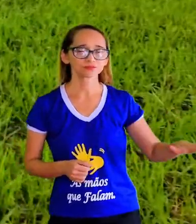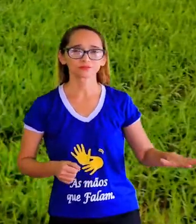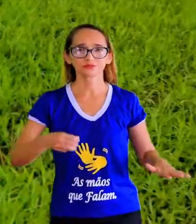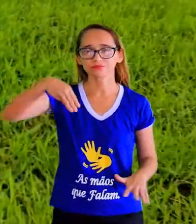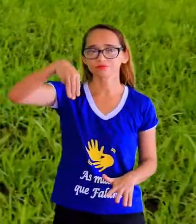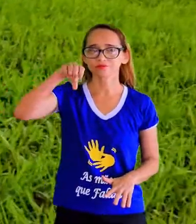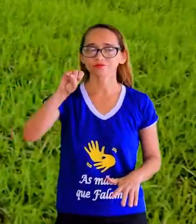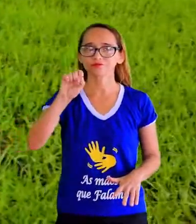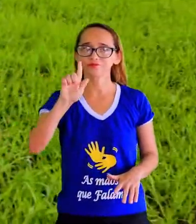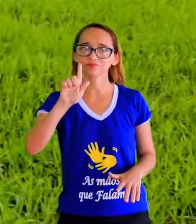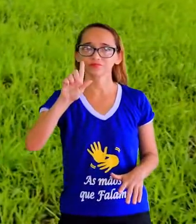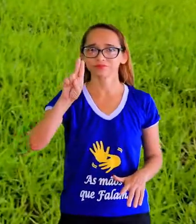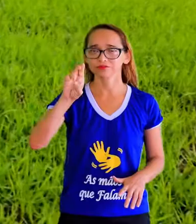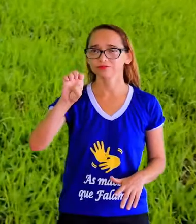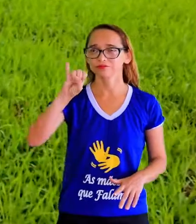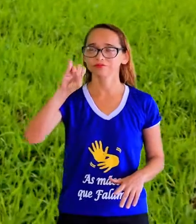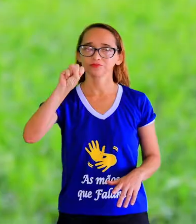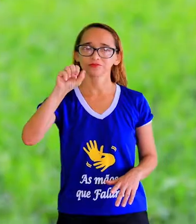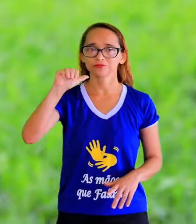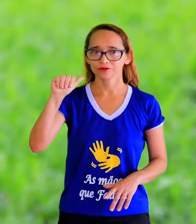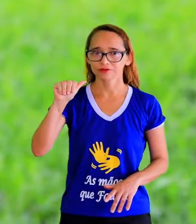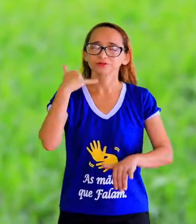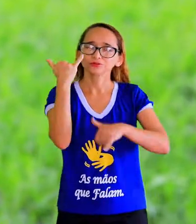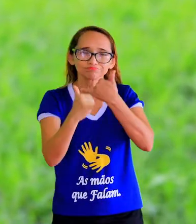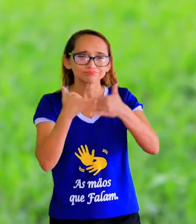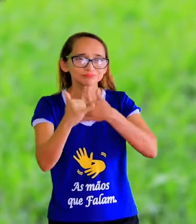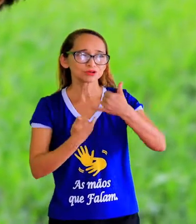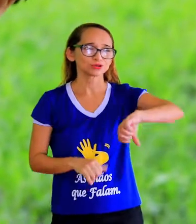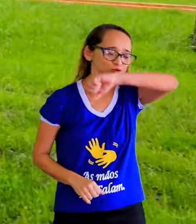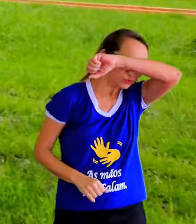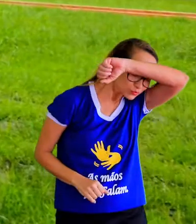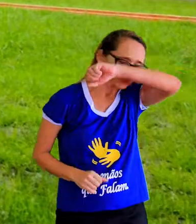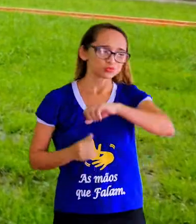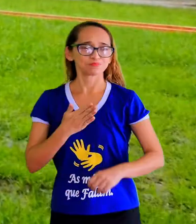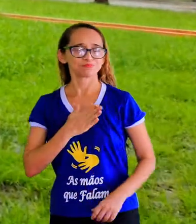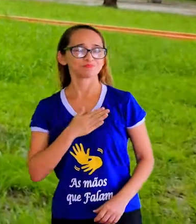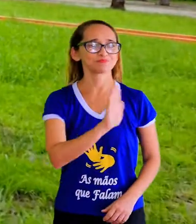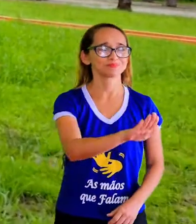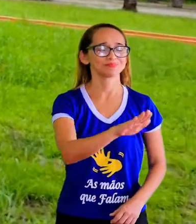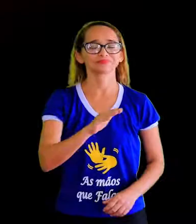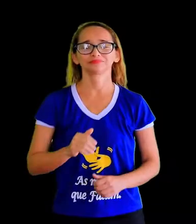Meu nome é Miquel e eu gosto de brincar. Brinca de pique-esconde, pega-pega.